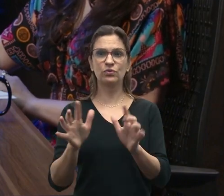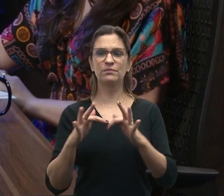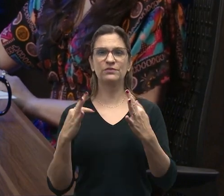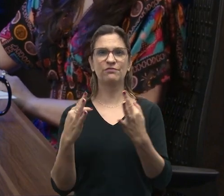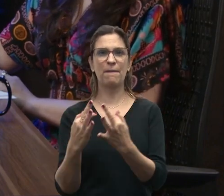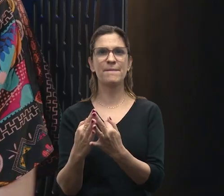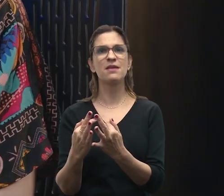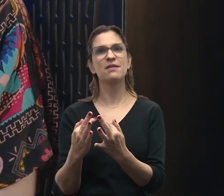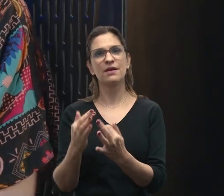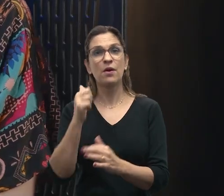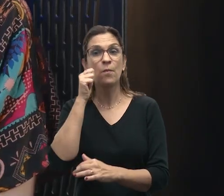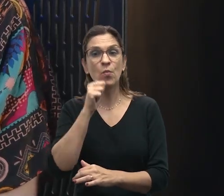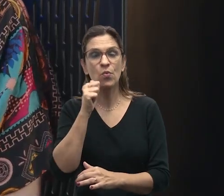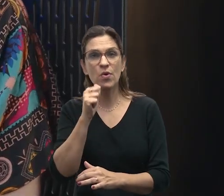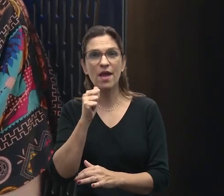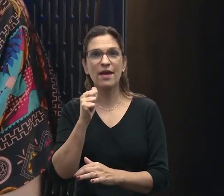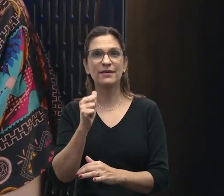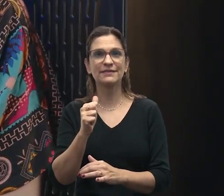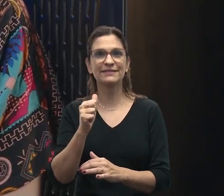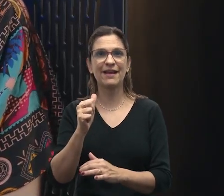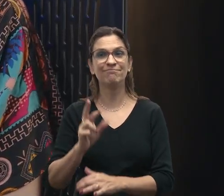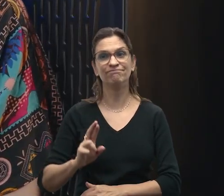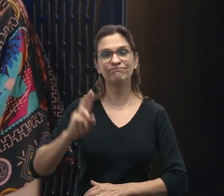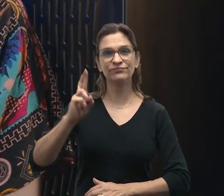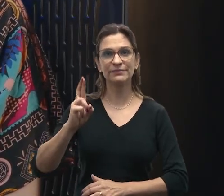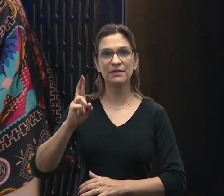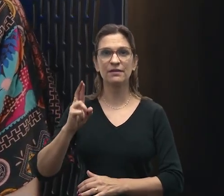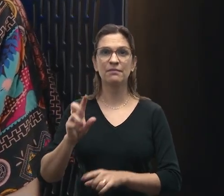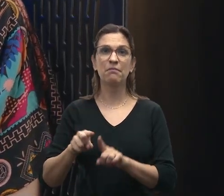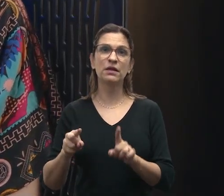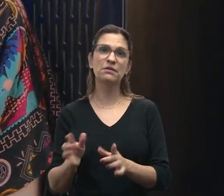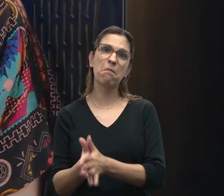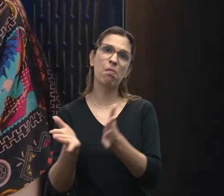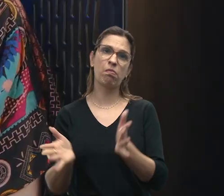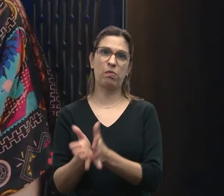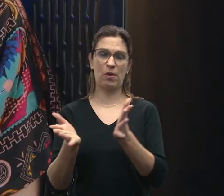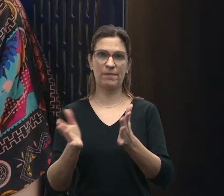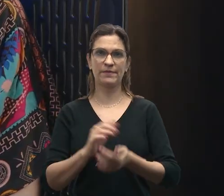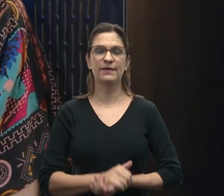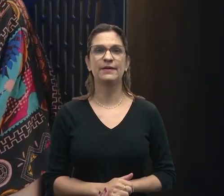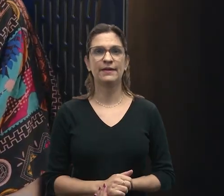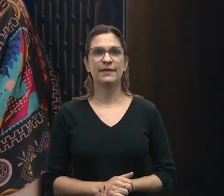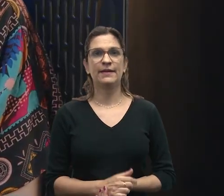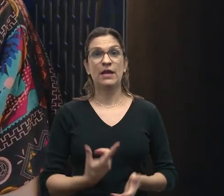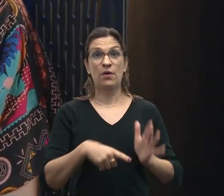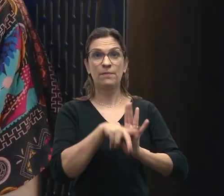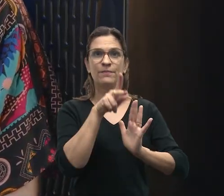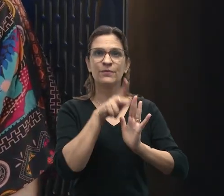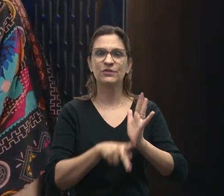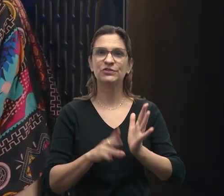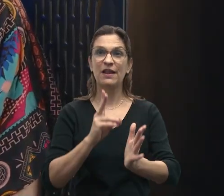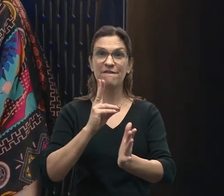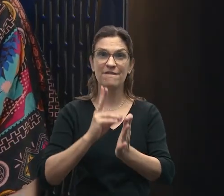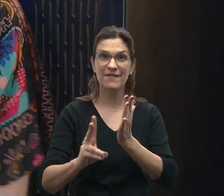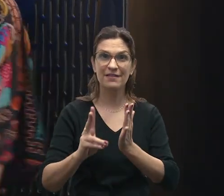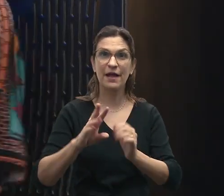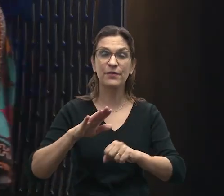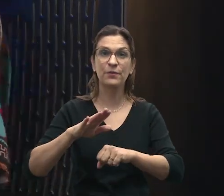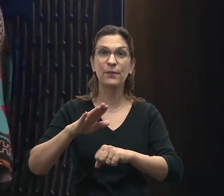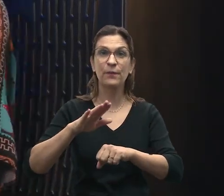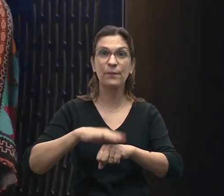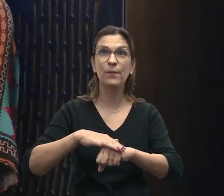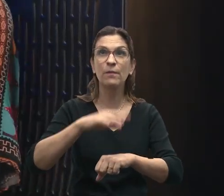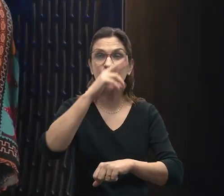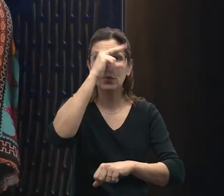pobres. Inclusive, vereadora, você teve um projeto seu que foi vetado pelo Executivo, mas a Câmara derrubou esse veto,